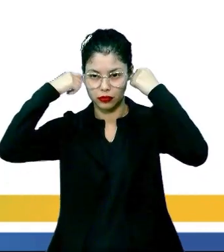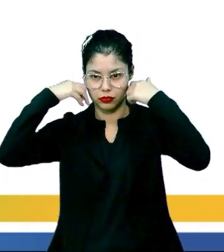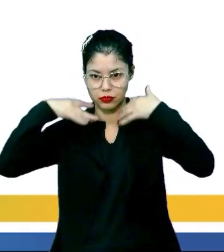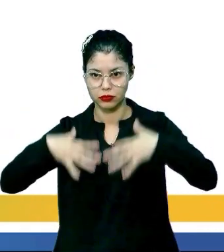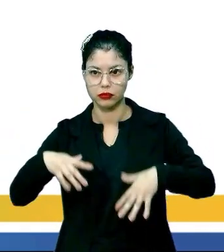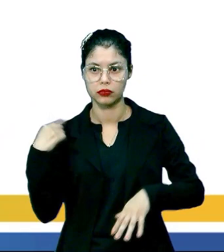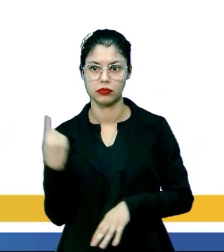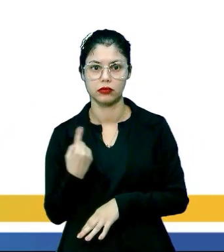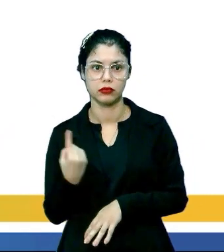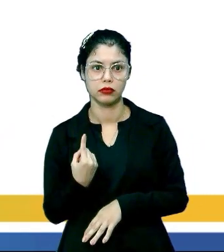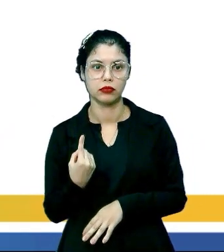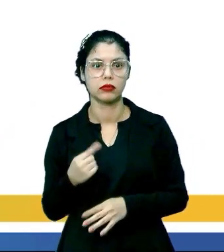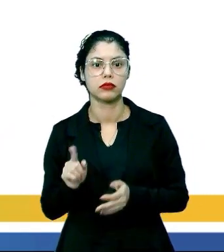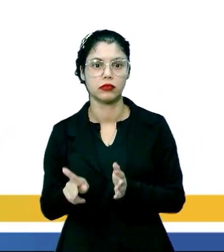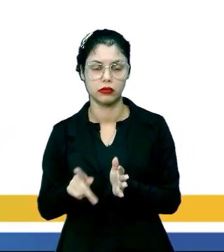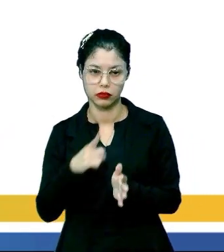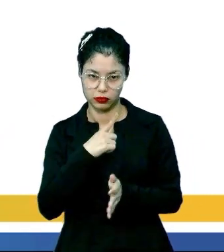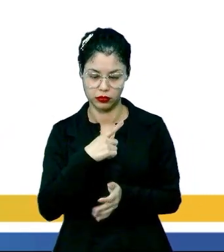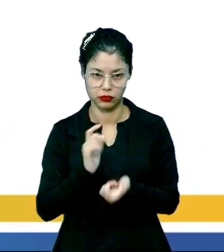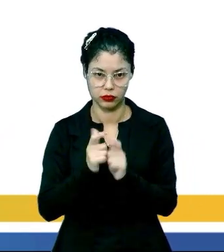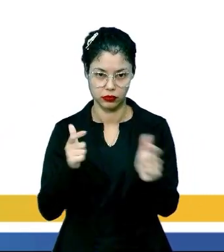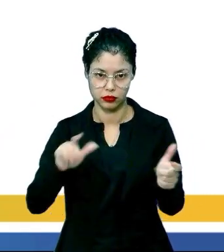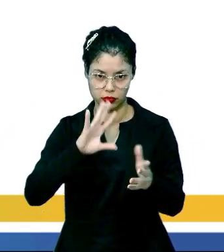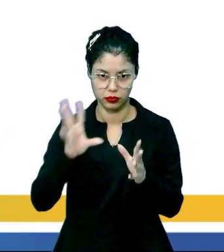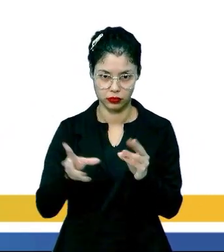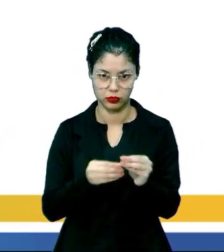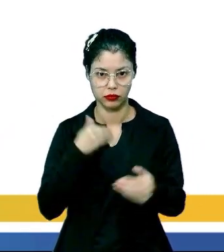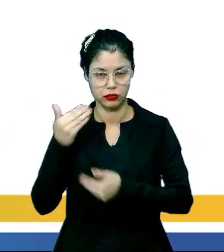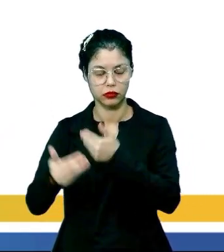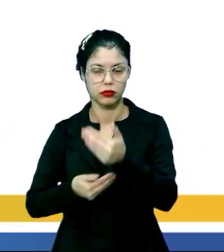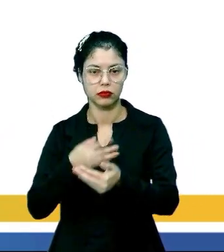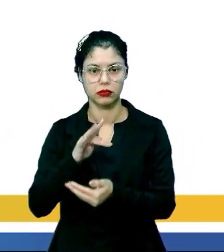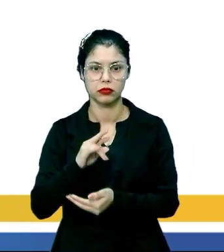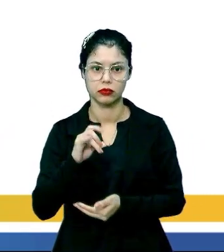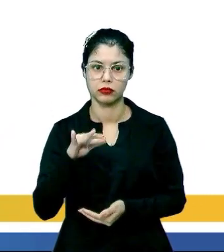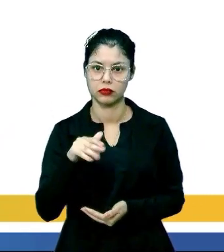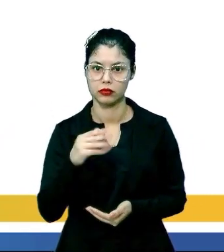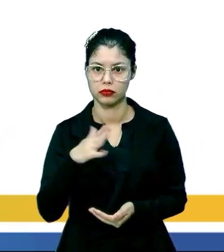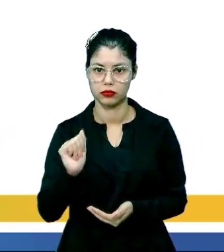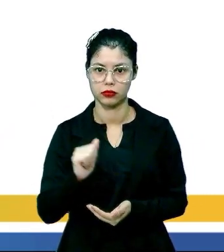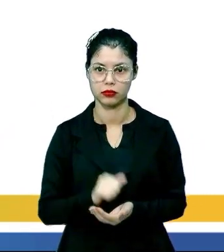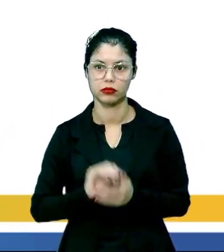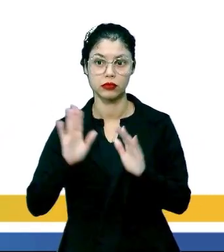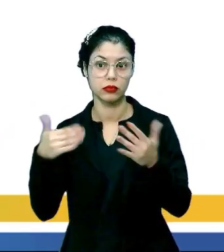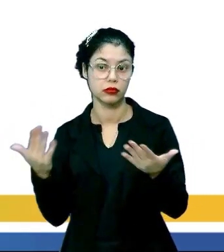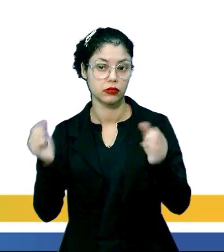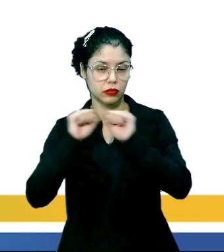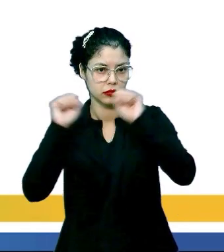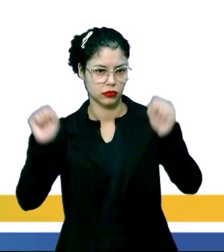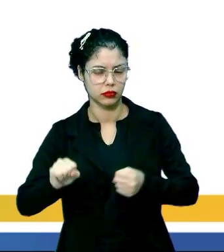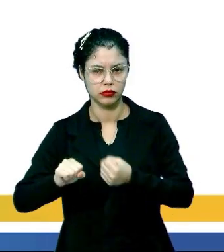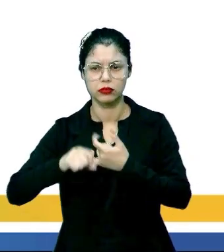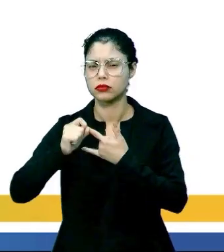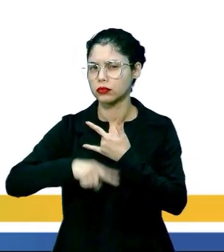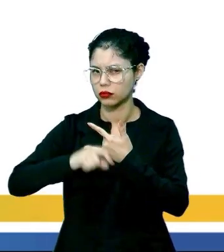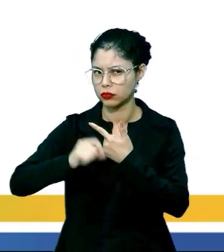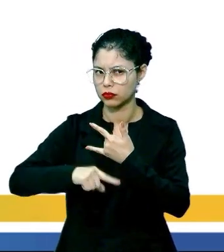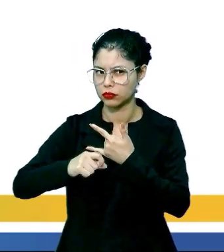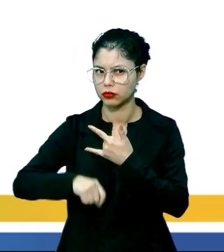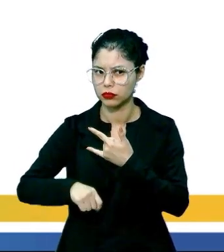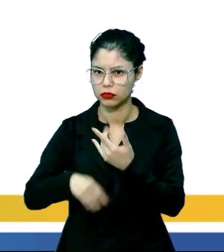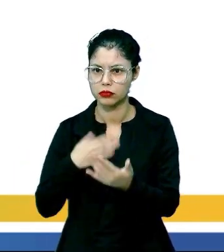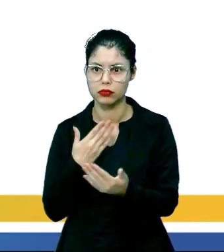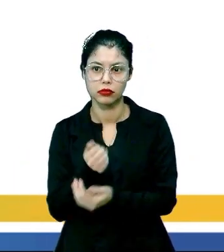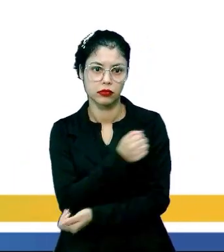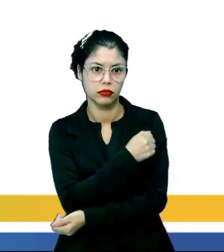o sistema excretor desses indivíduos teve um acréscimo em um dos seus processos funcionais. Nessa situação, o